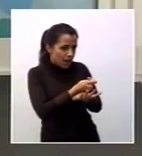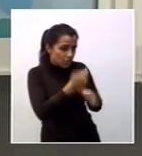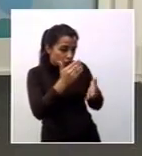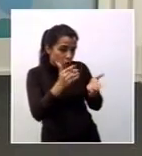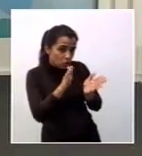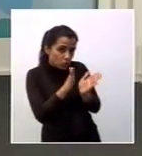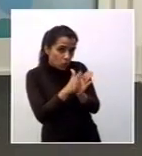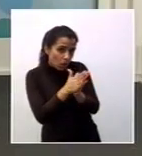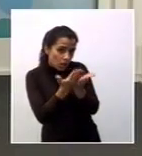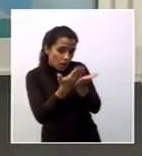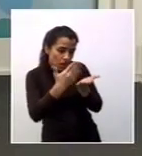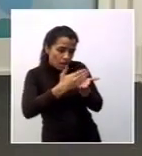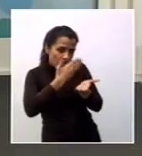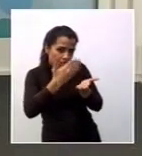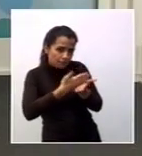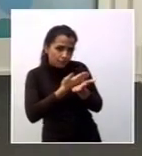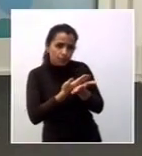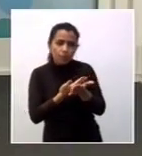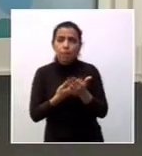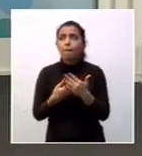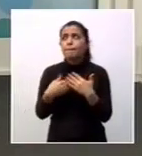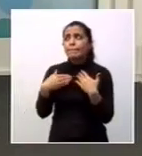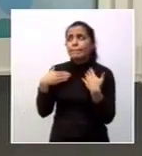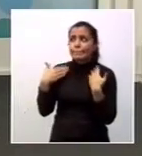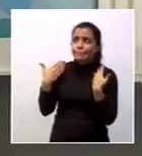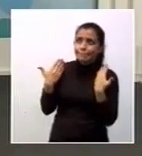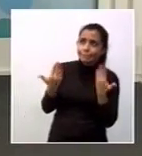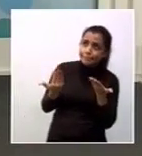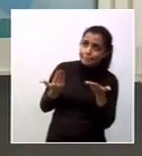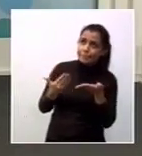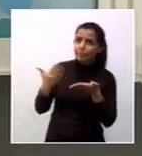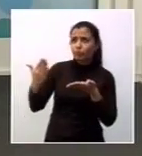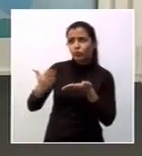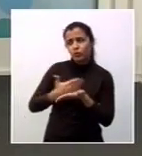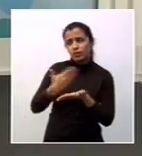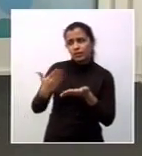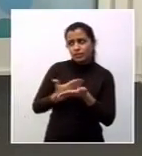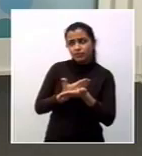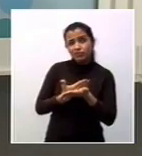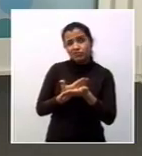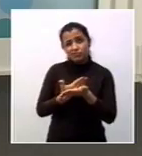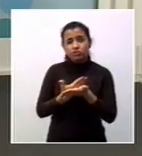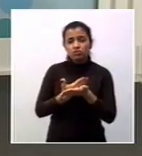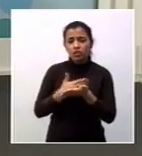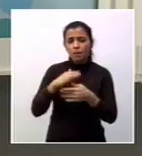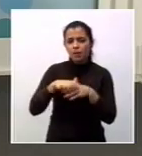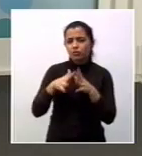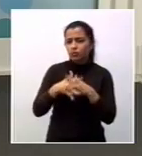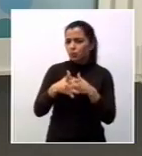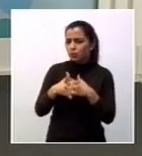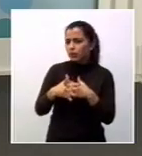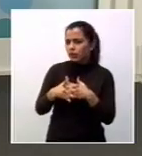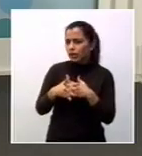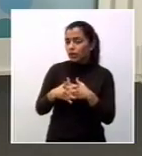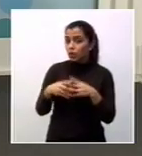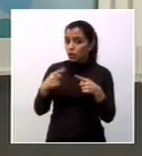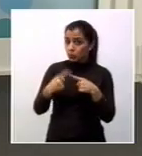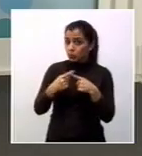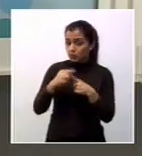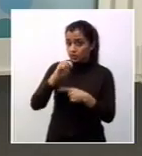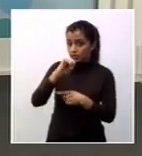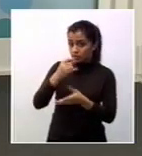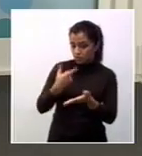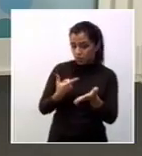Então, dos livros, é um pouco mais complicado a gente pensar como fake news. Porque quando você compra um livro de um